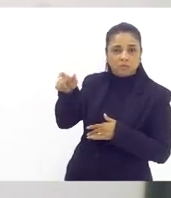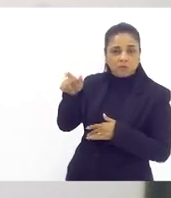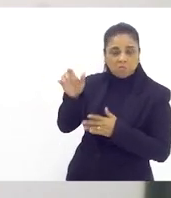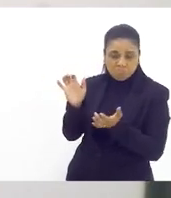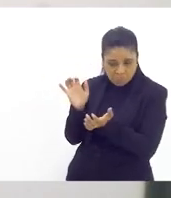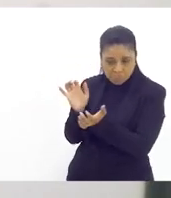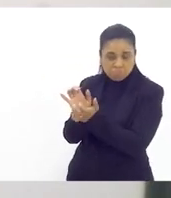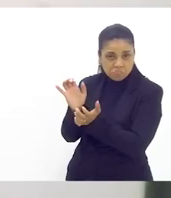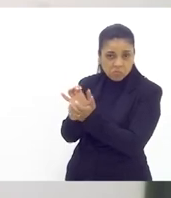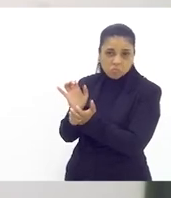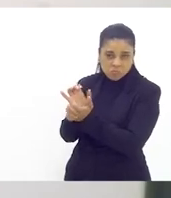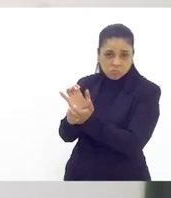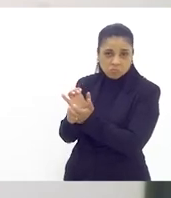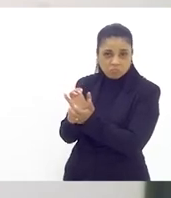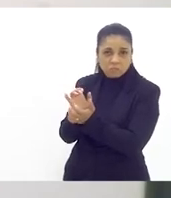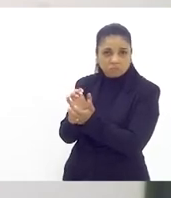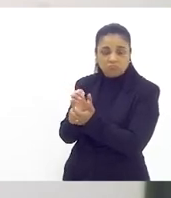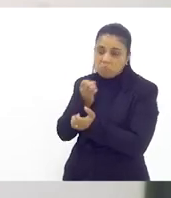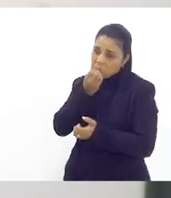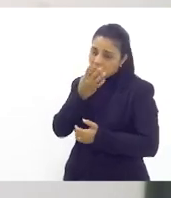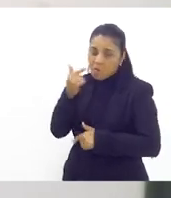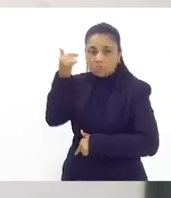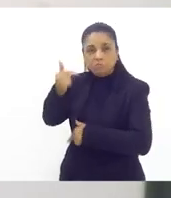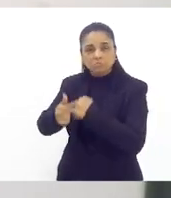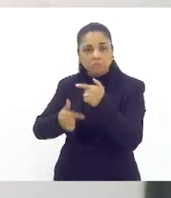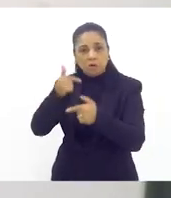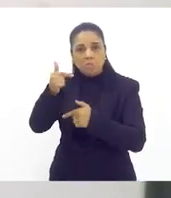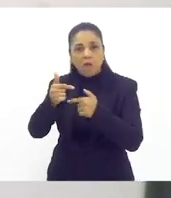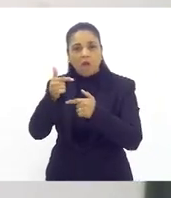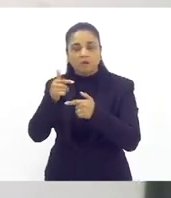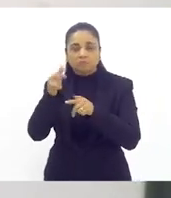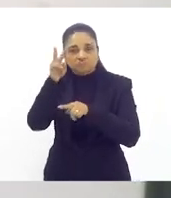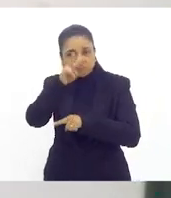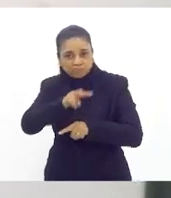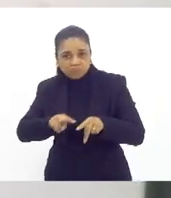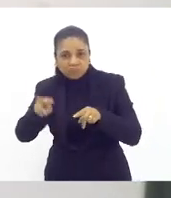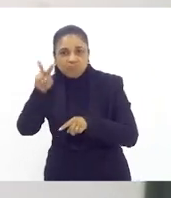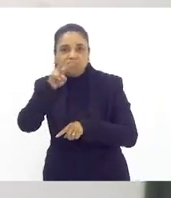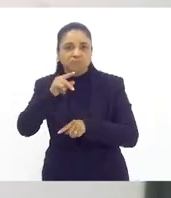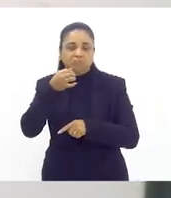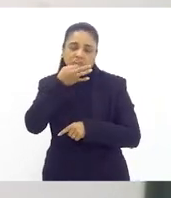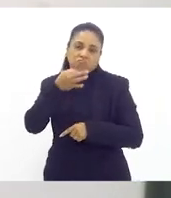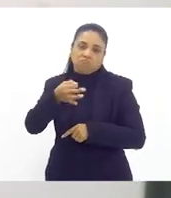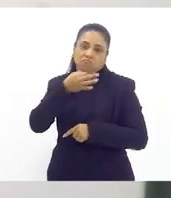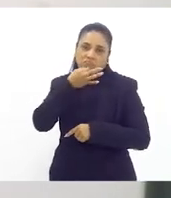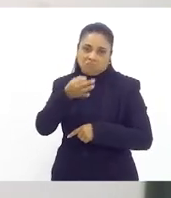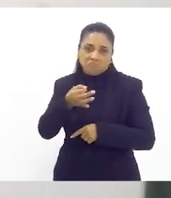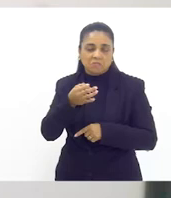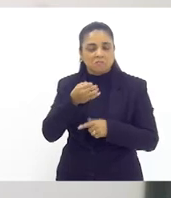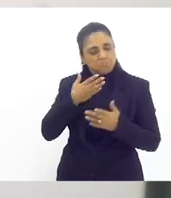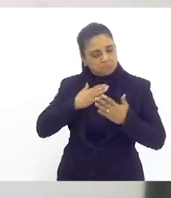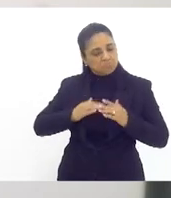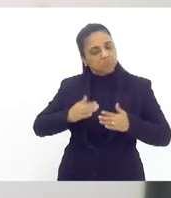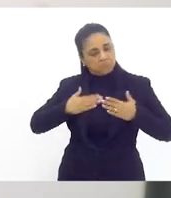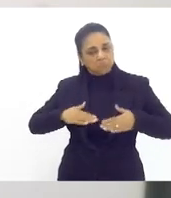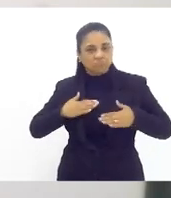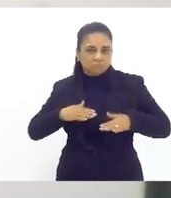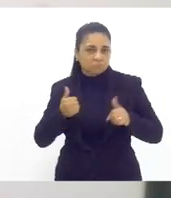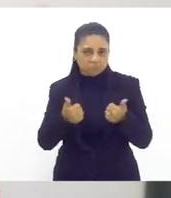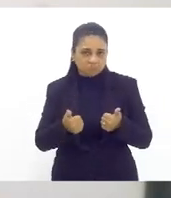sua equipe que vão prestar bom serviços da área do audiovisual Isso é uma possibilidade muito tranquila para ler para o